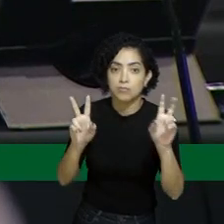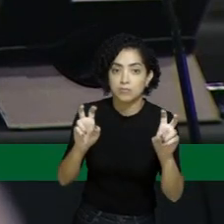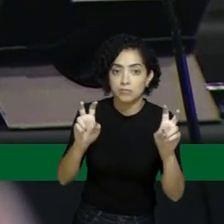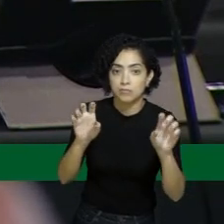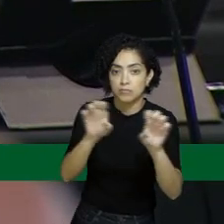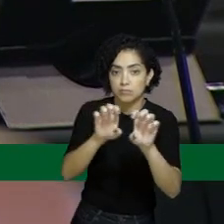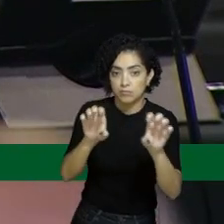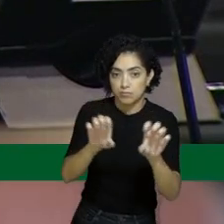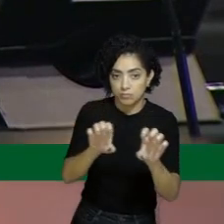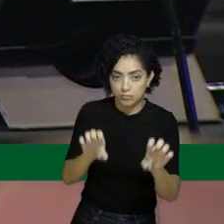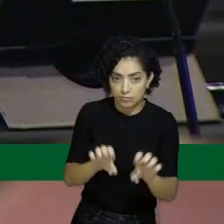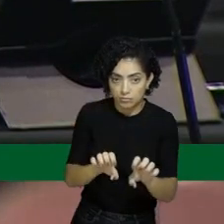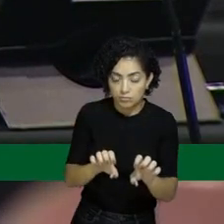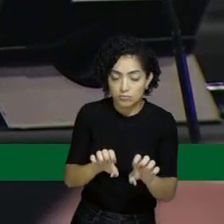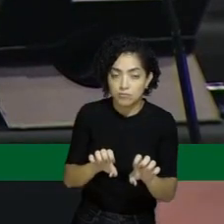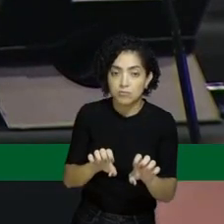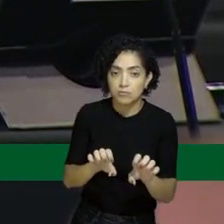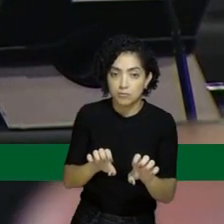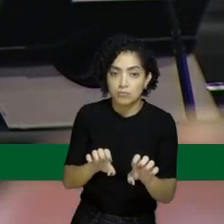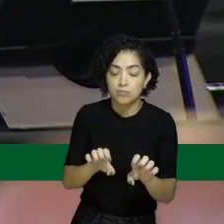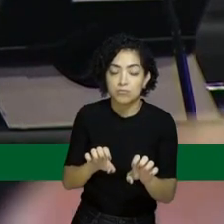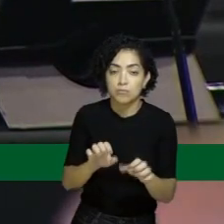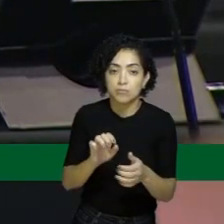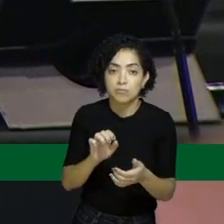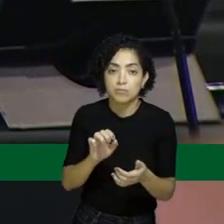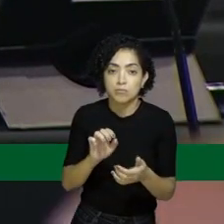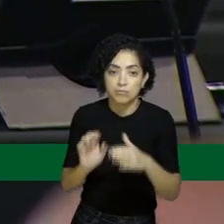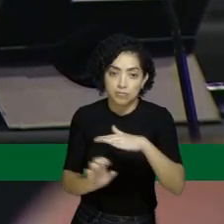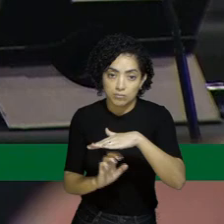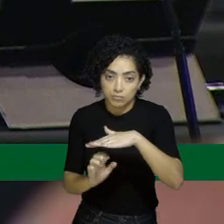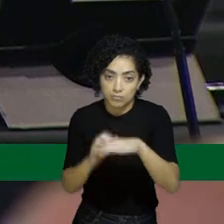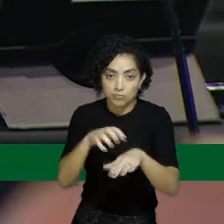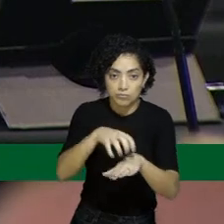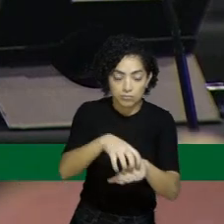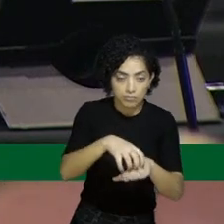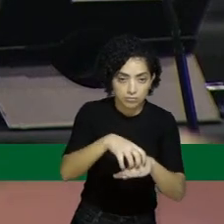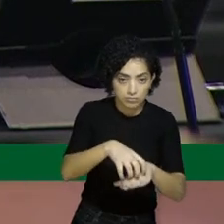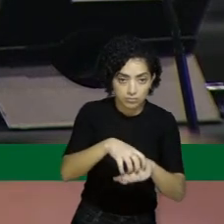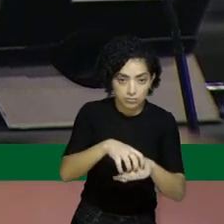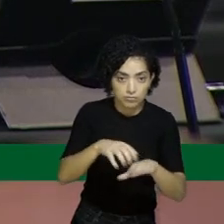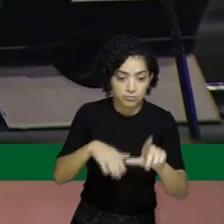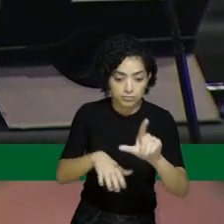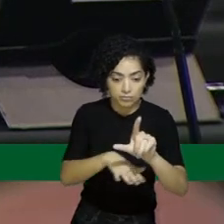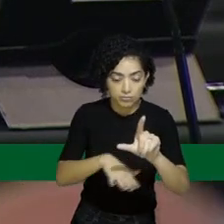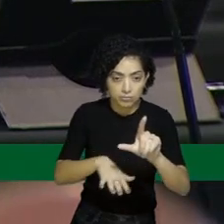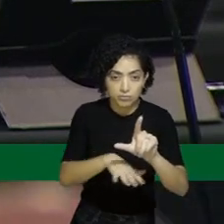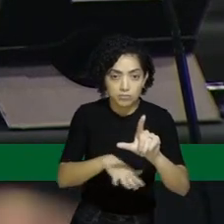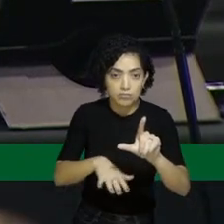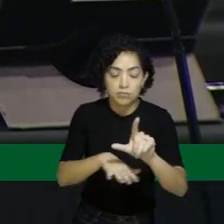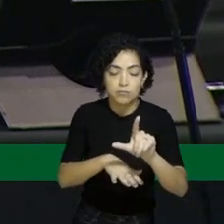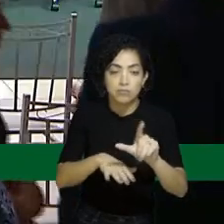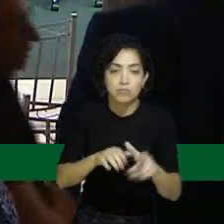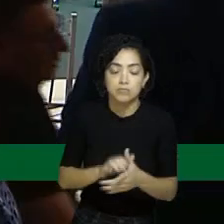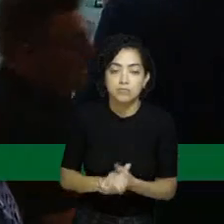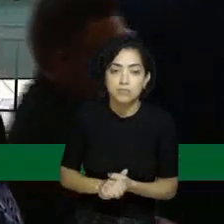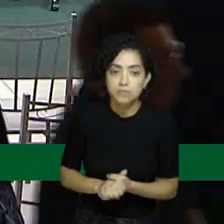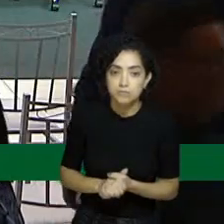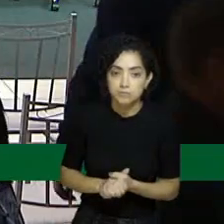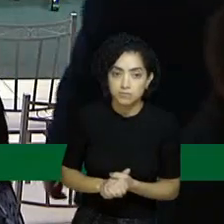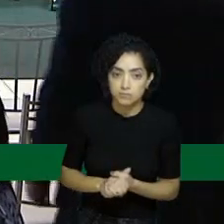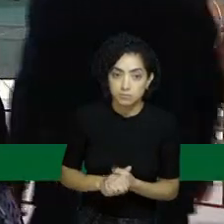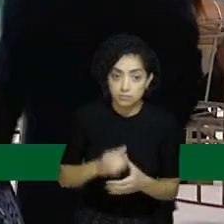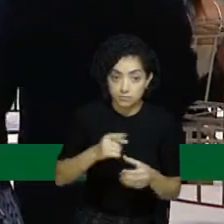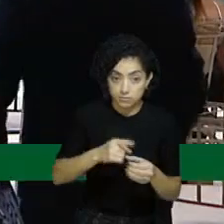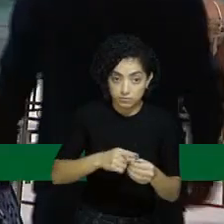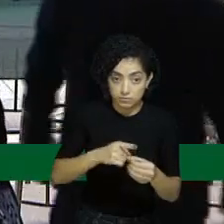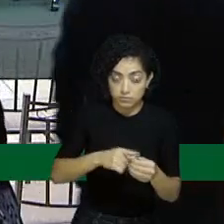é o presidente da Fretansesc, Federação das Empresas de Transporte de Carga e Logística de Santa Catarina, Dagnor Schneider, do município de